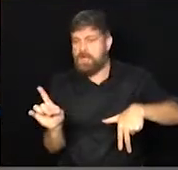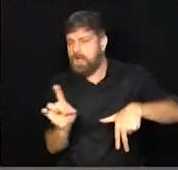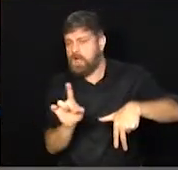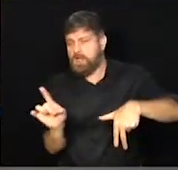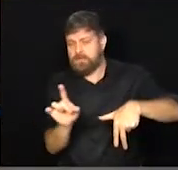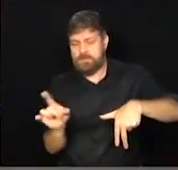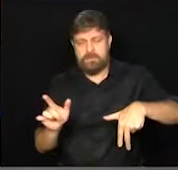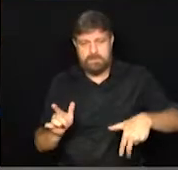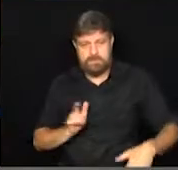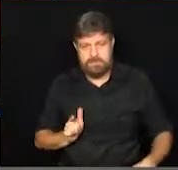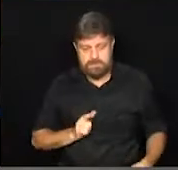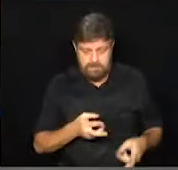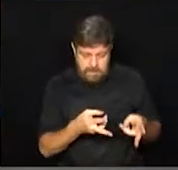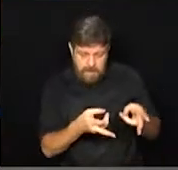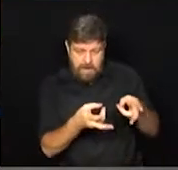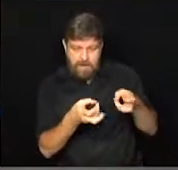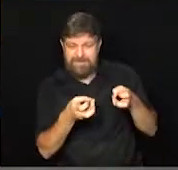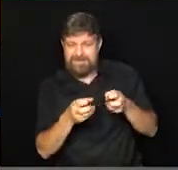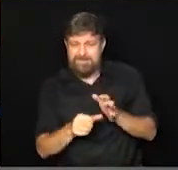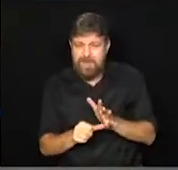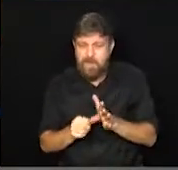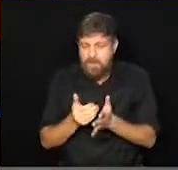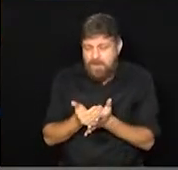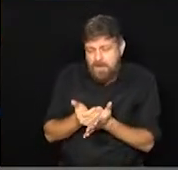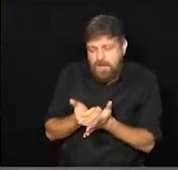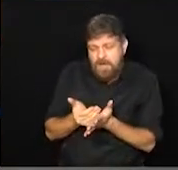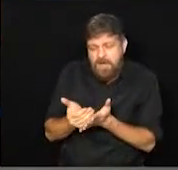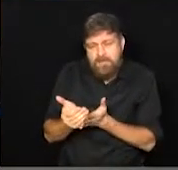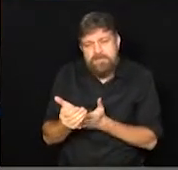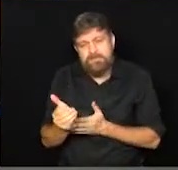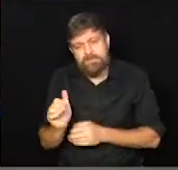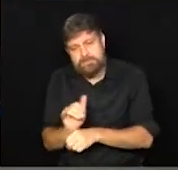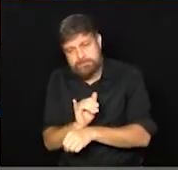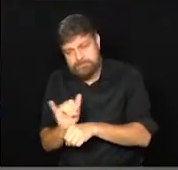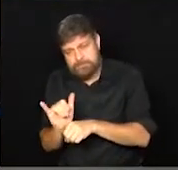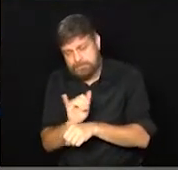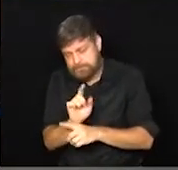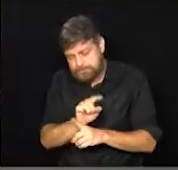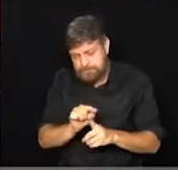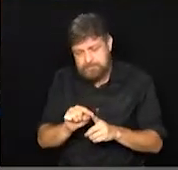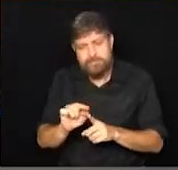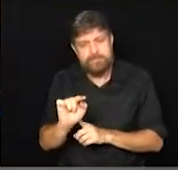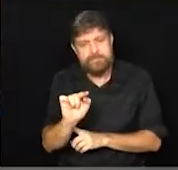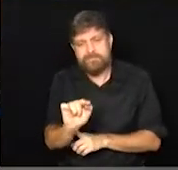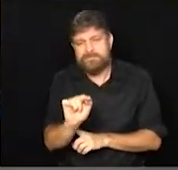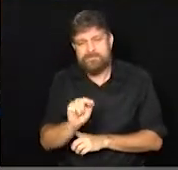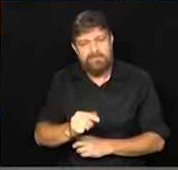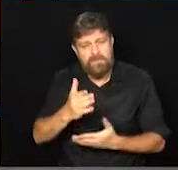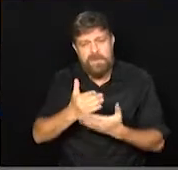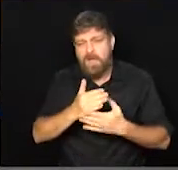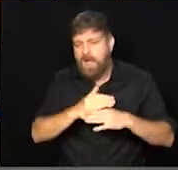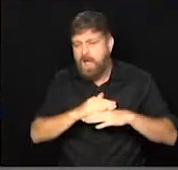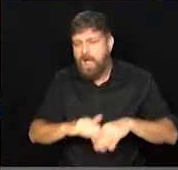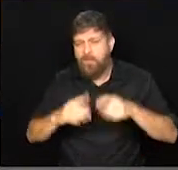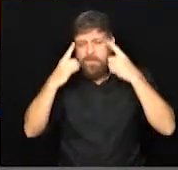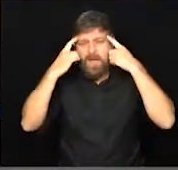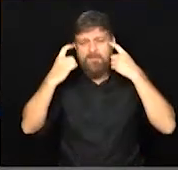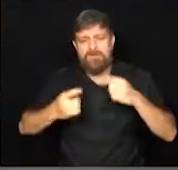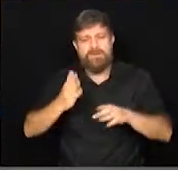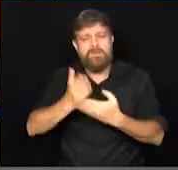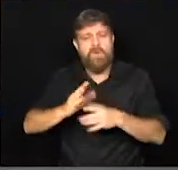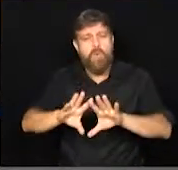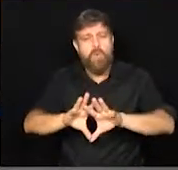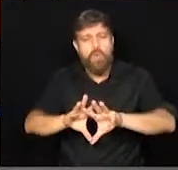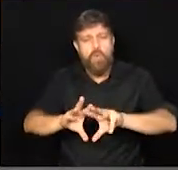que esse reconhecimento é um primeiro passo para que se consiga, então, quebrar esse ciclo de violência. Também